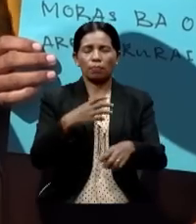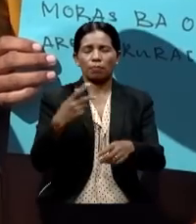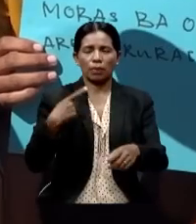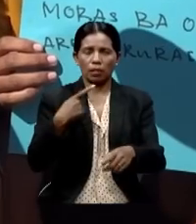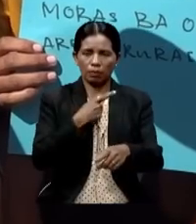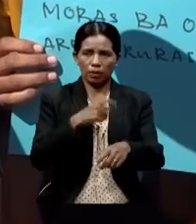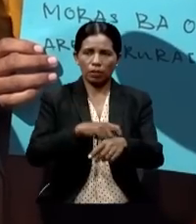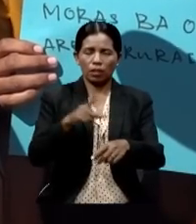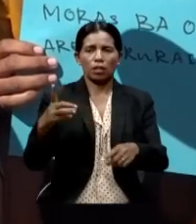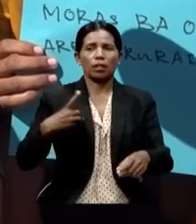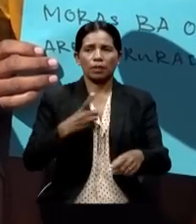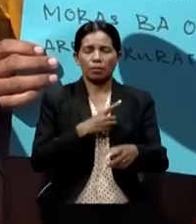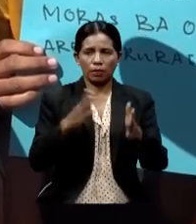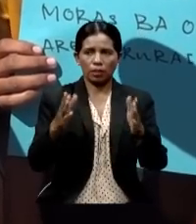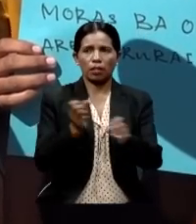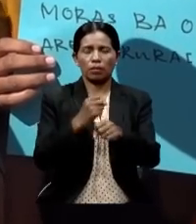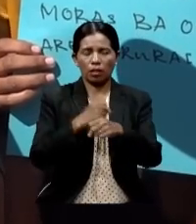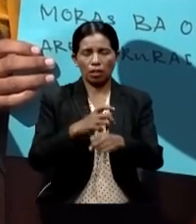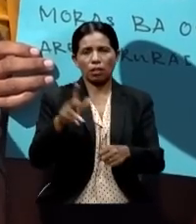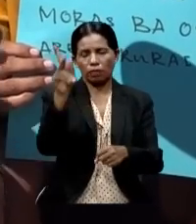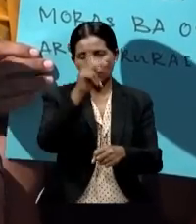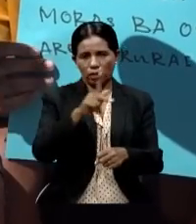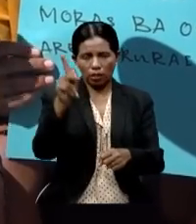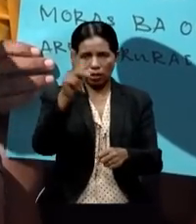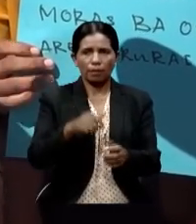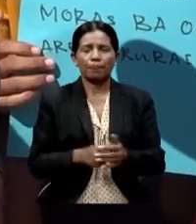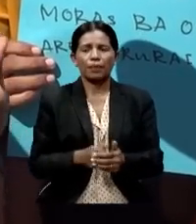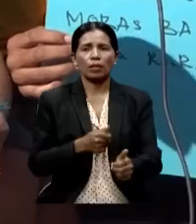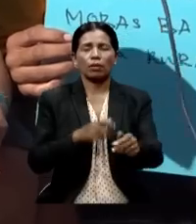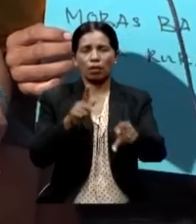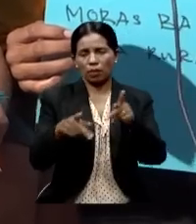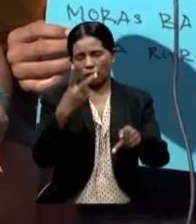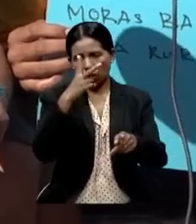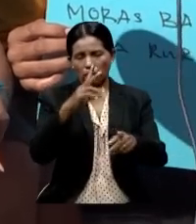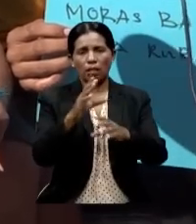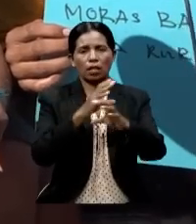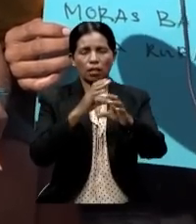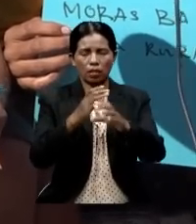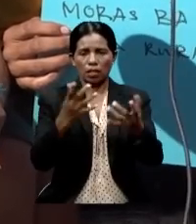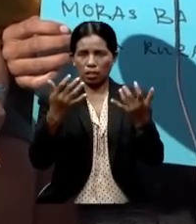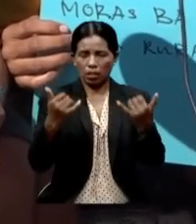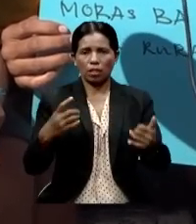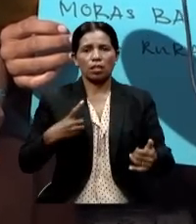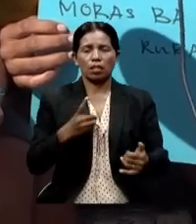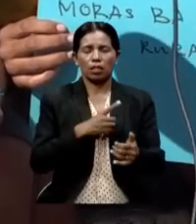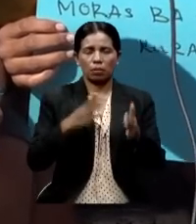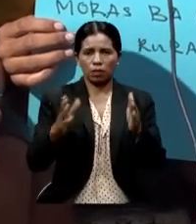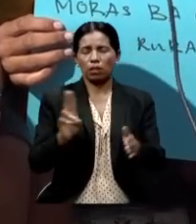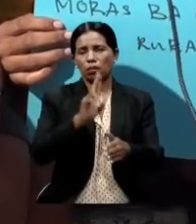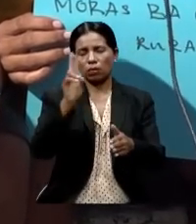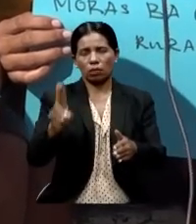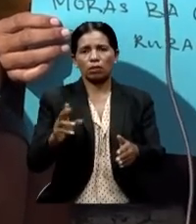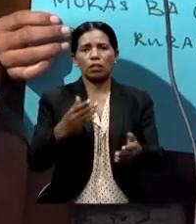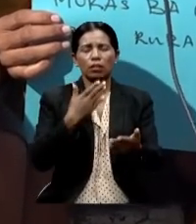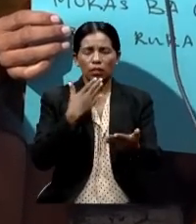liliu deputado sira atu halo fiscalização. Tur negosiante sira nihare, kareta nebe de daungne deputado sira uza,